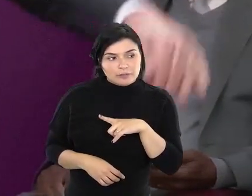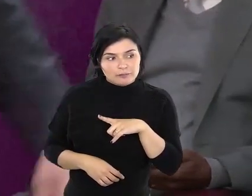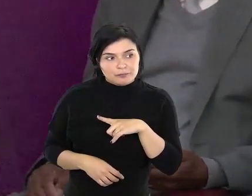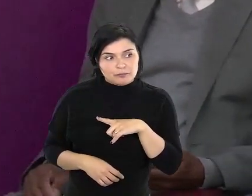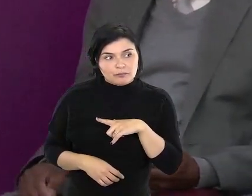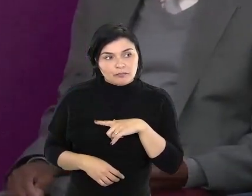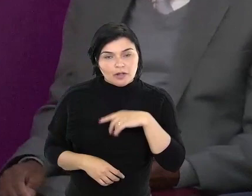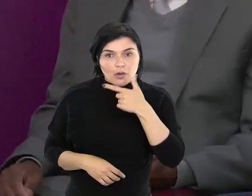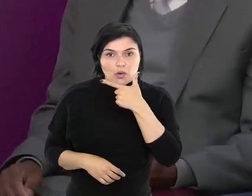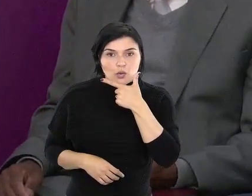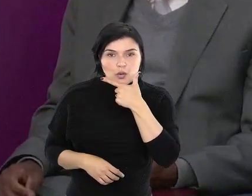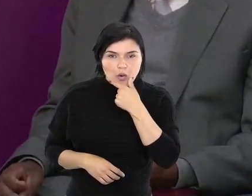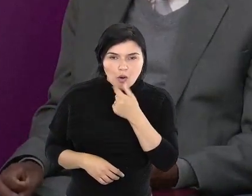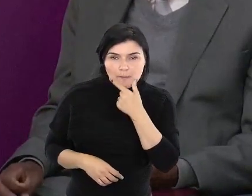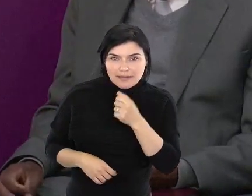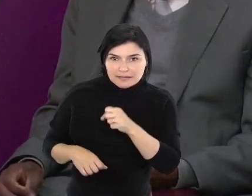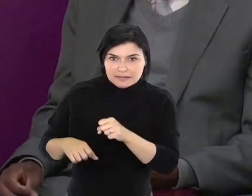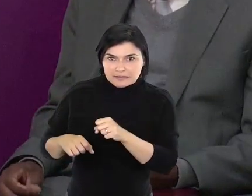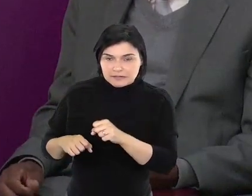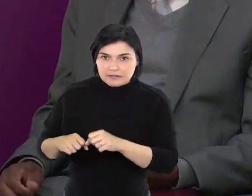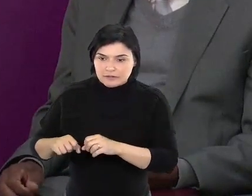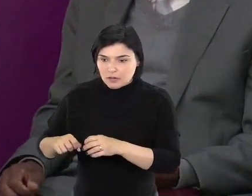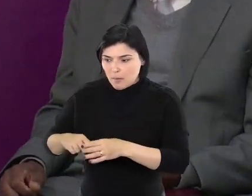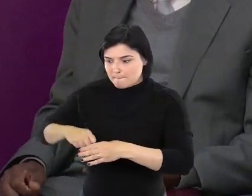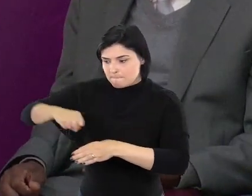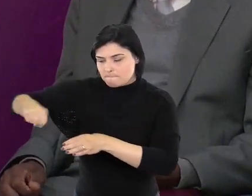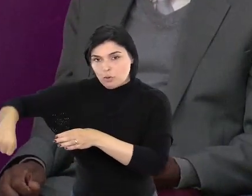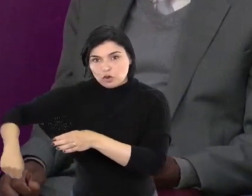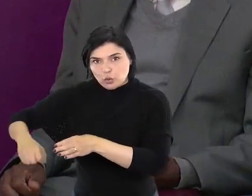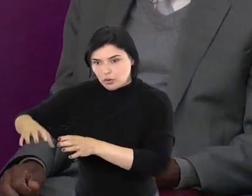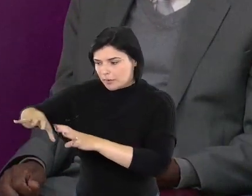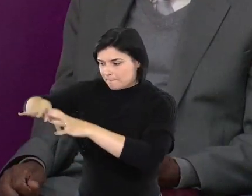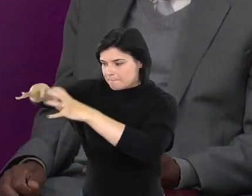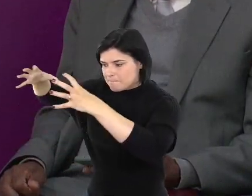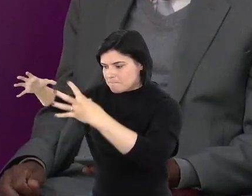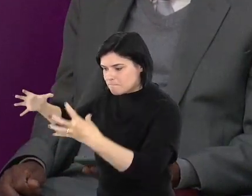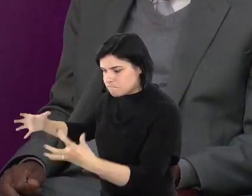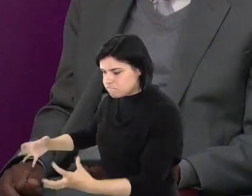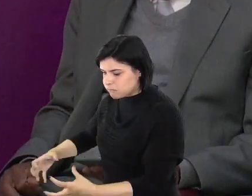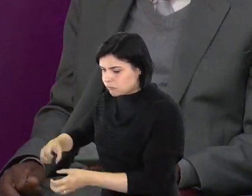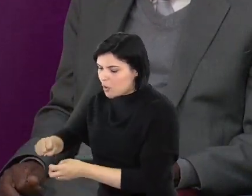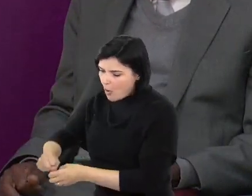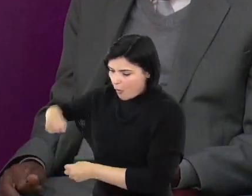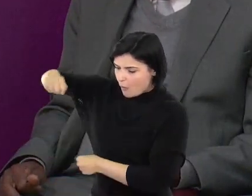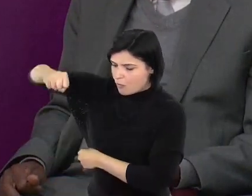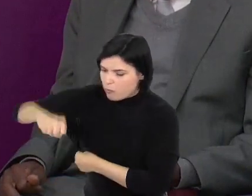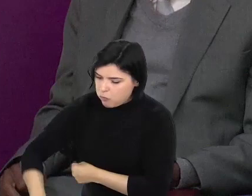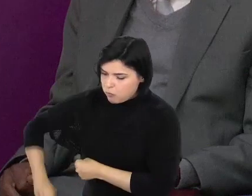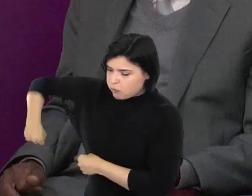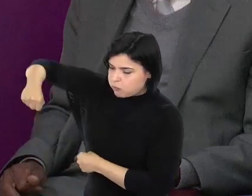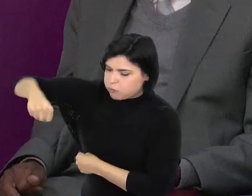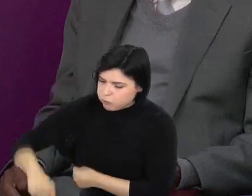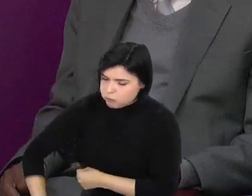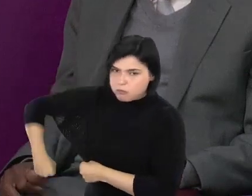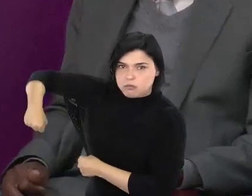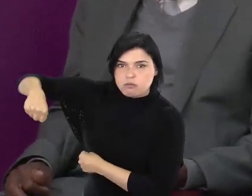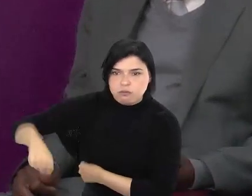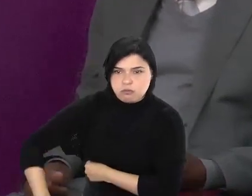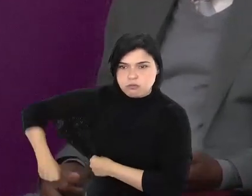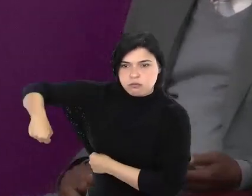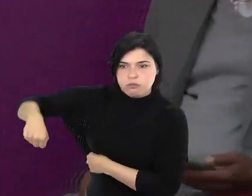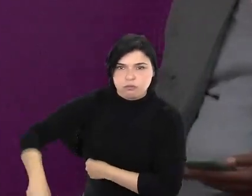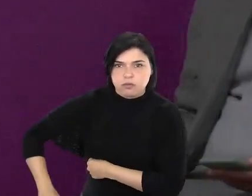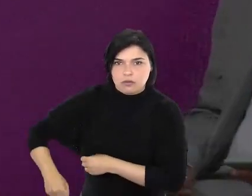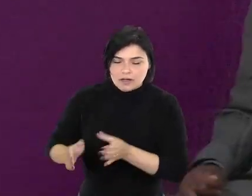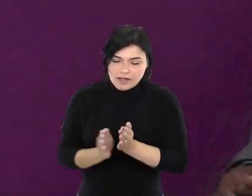ficavam justamente remando embaixo para que o navio andasse e para que as